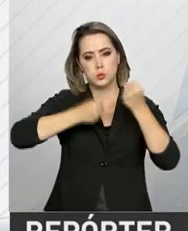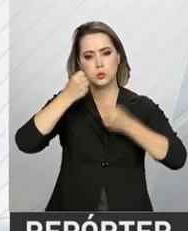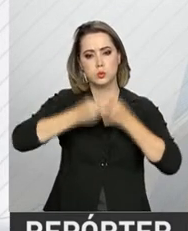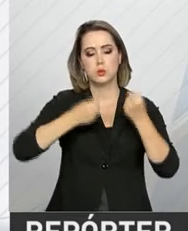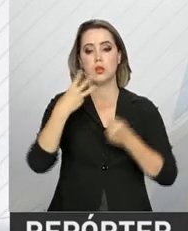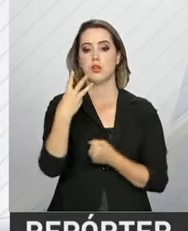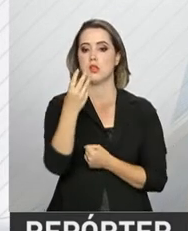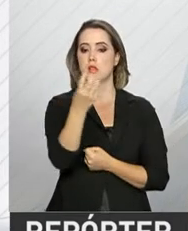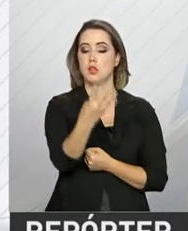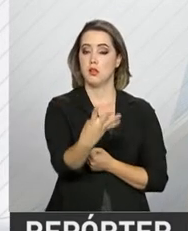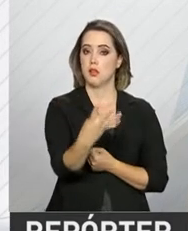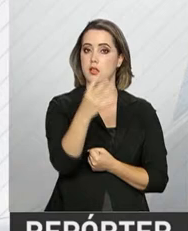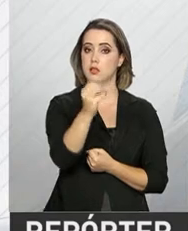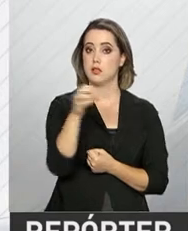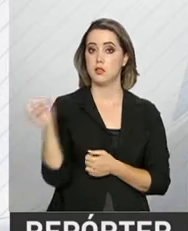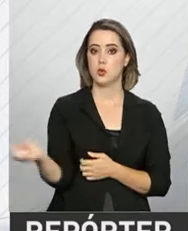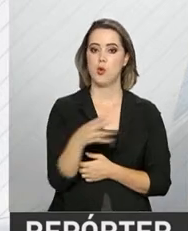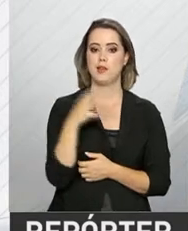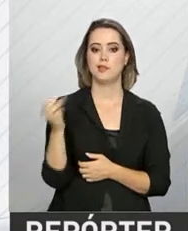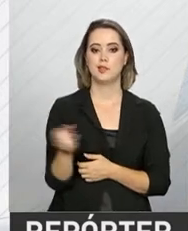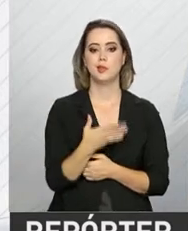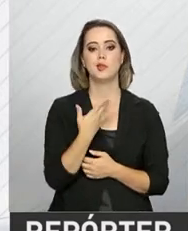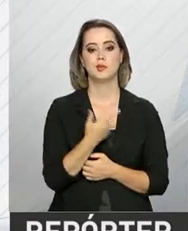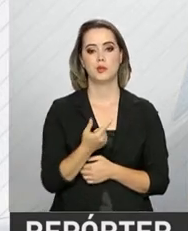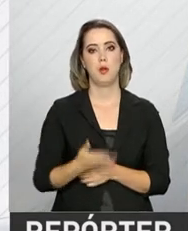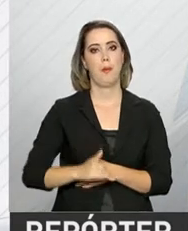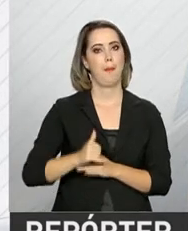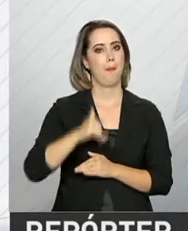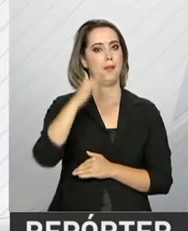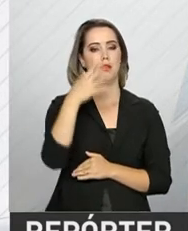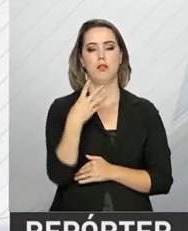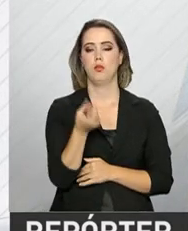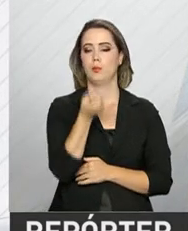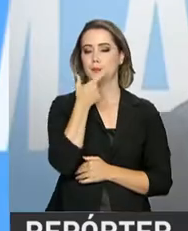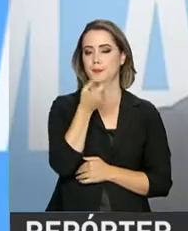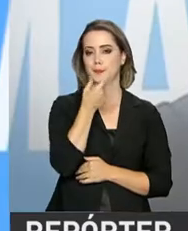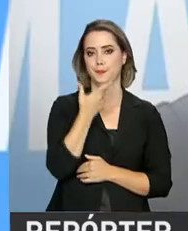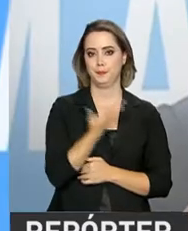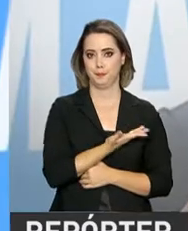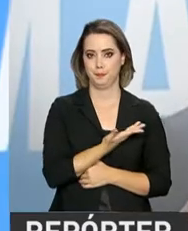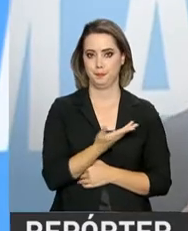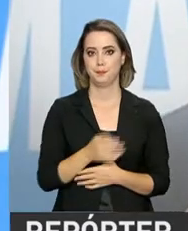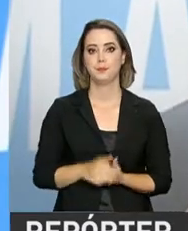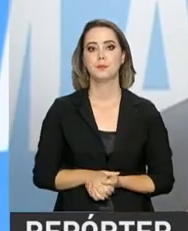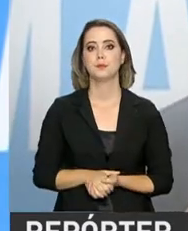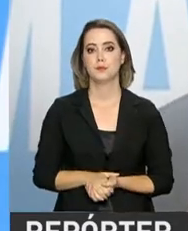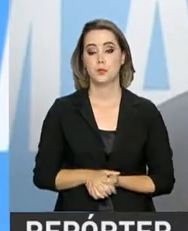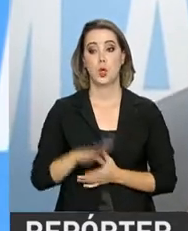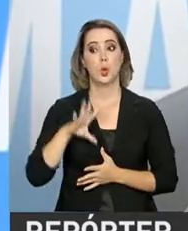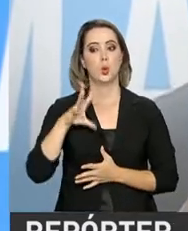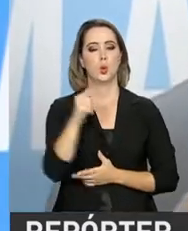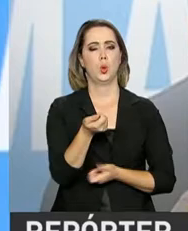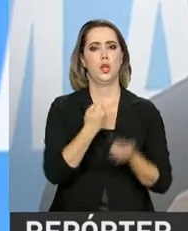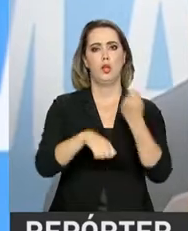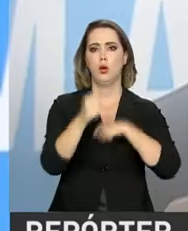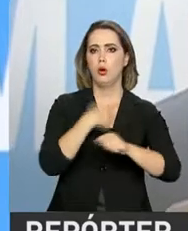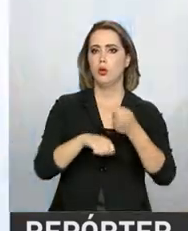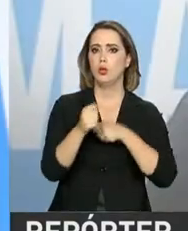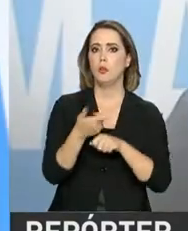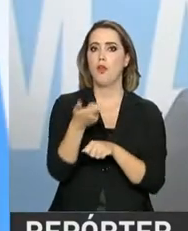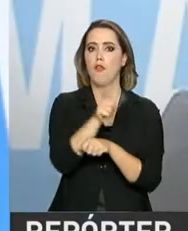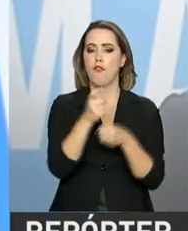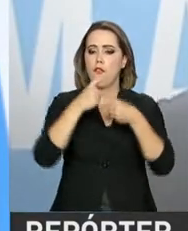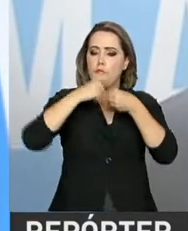estados e aumentou a oferta de medicamentos na farmácia pública toda a economia real aplicado em mais serviços de